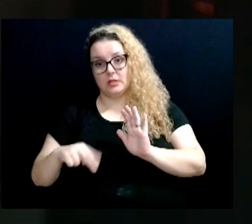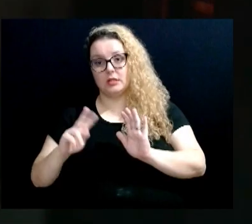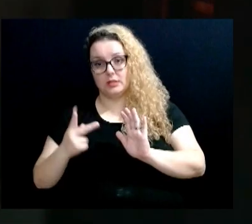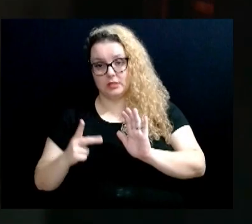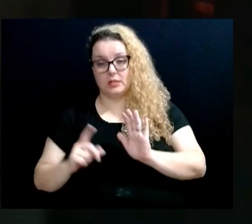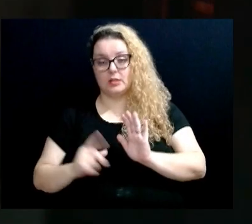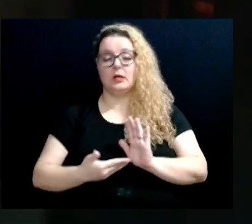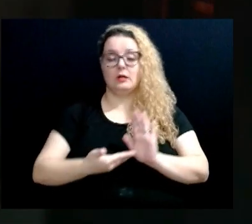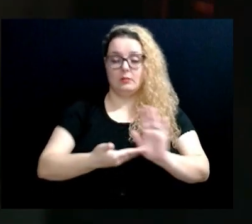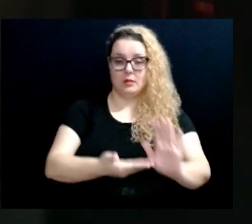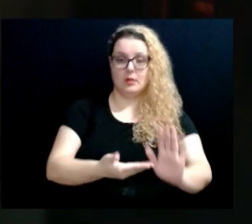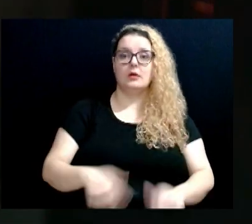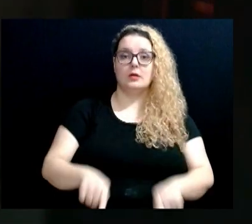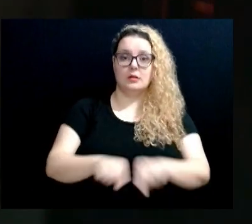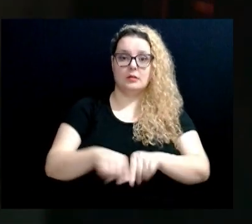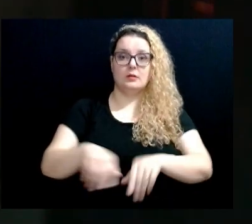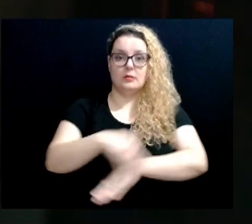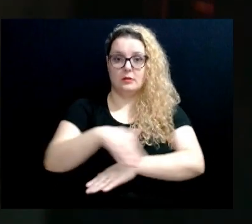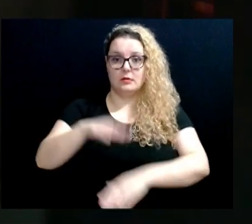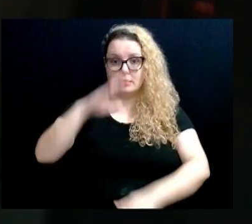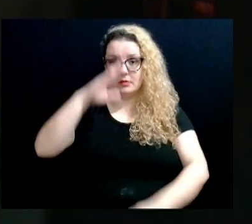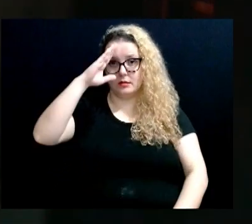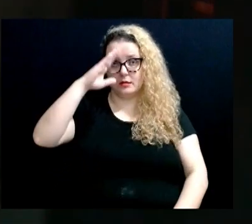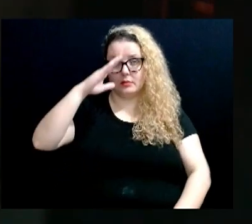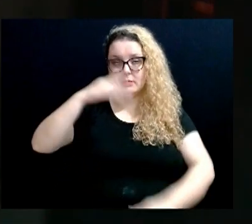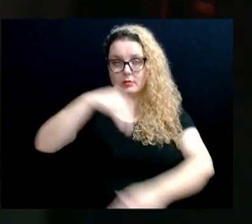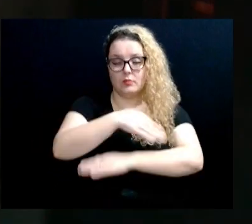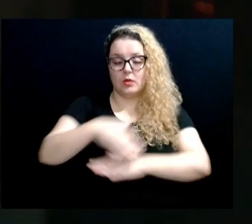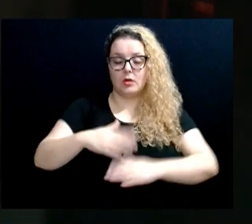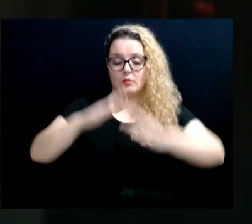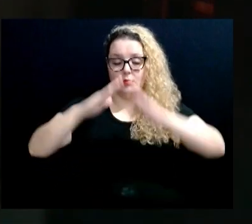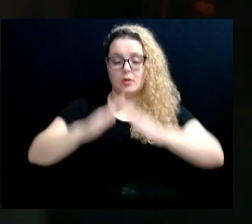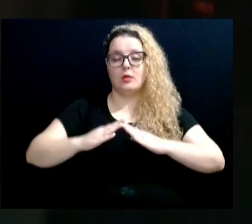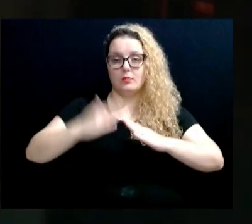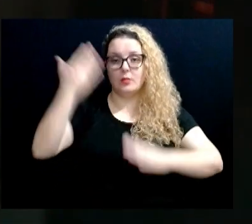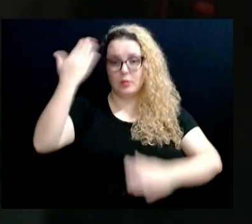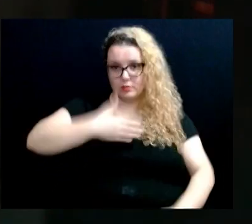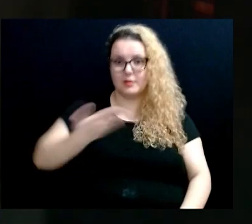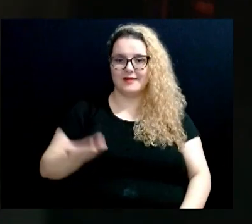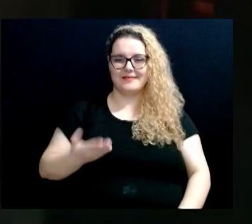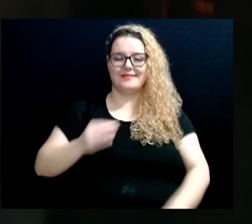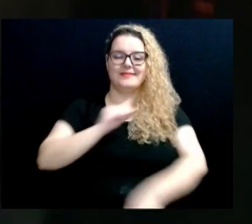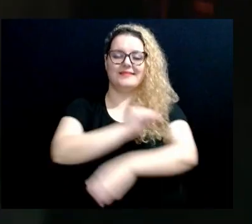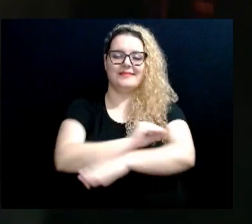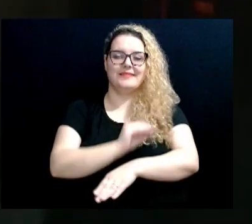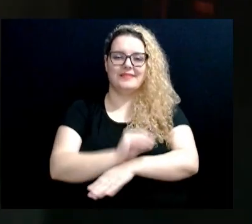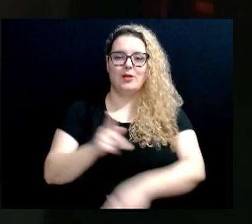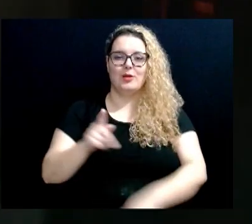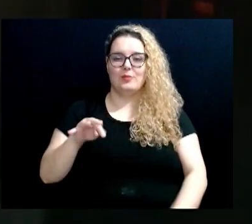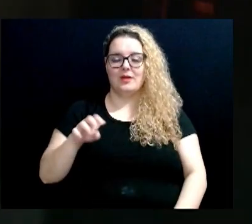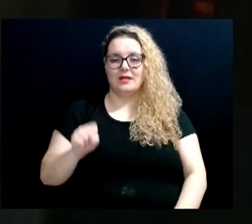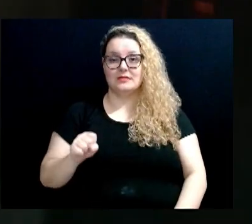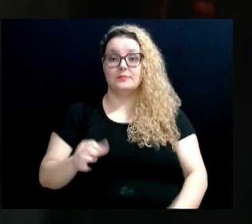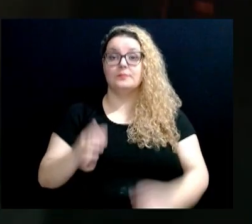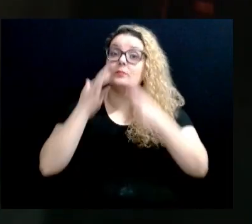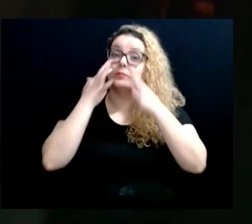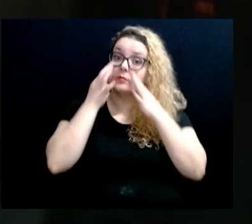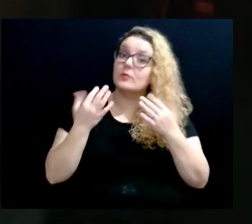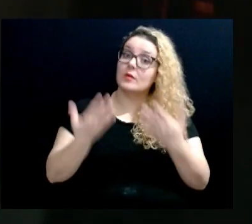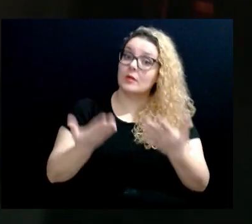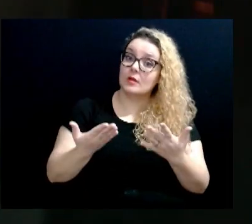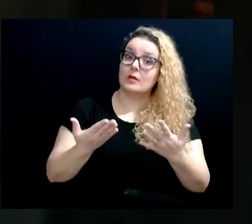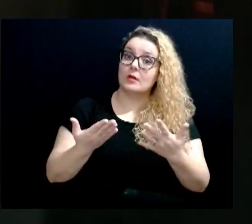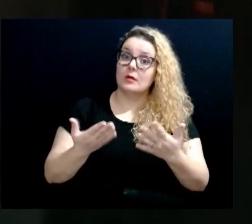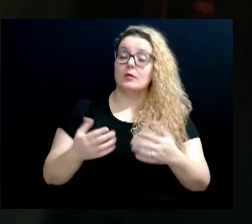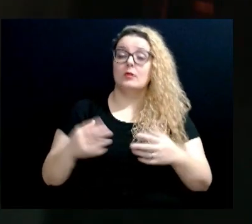residência em Campinas. Combinado? Bora cuidar dos nossos petzinhos. E atenção você, motorista, que vai circular